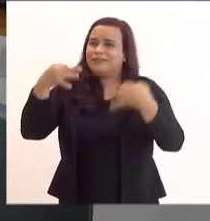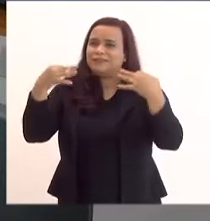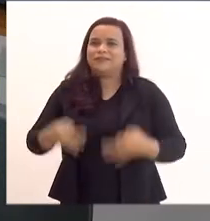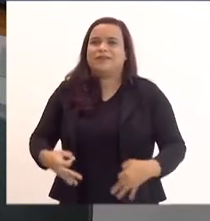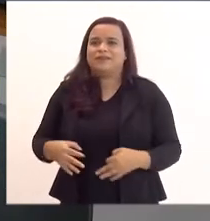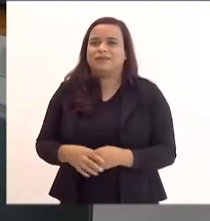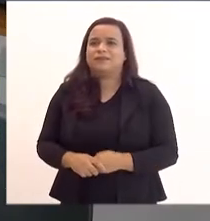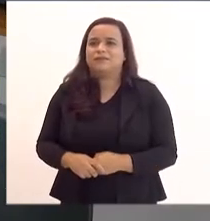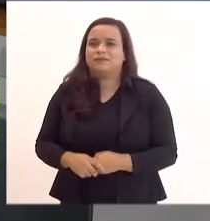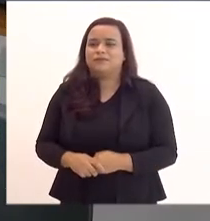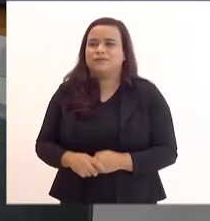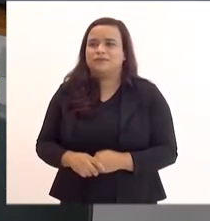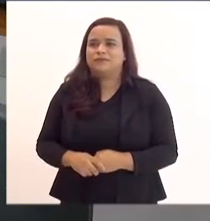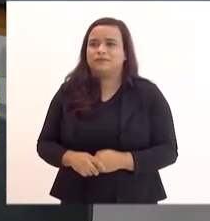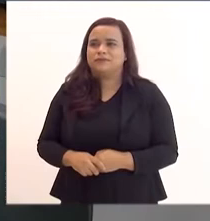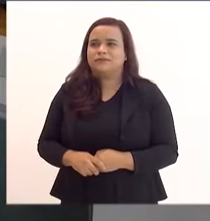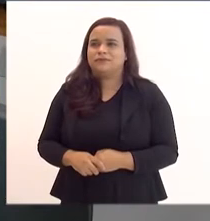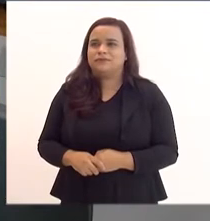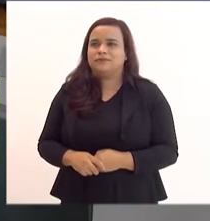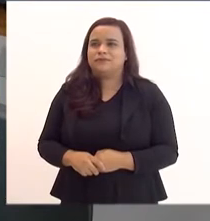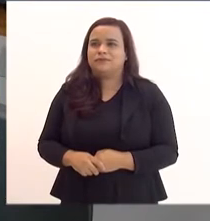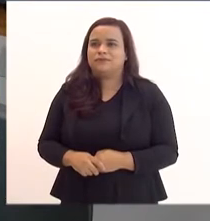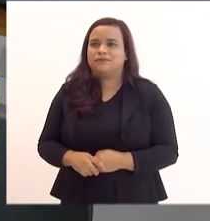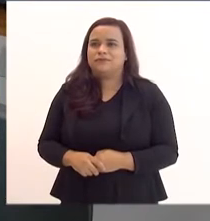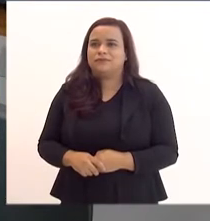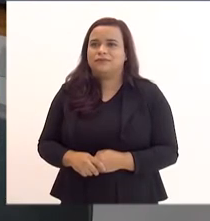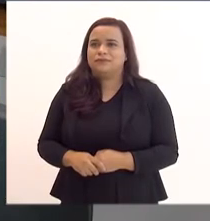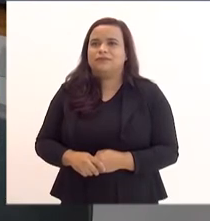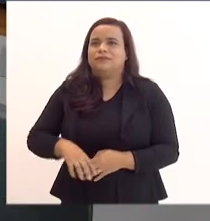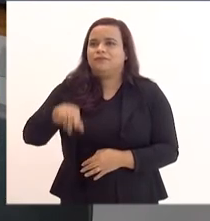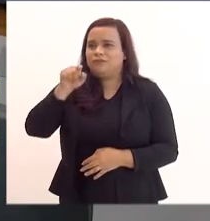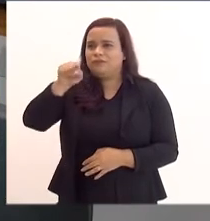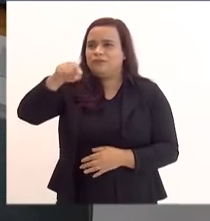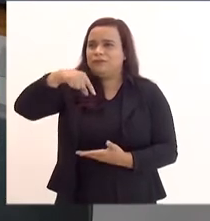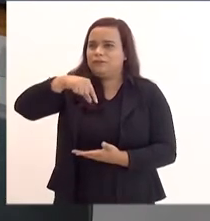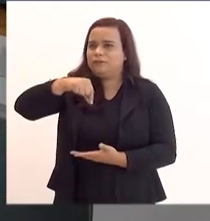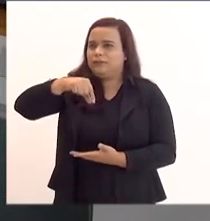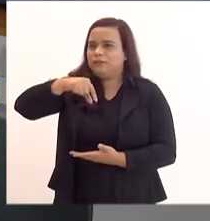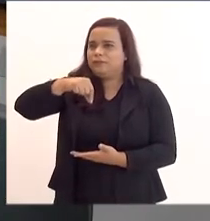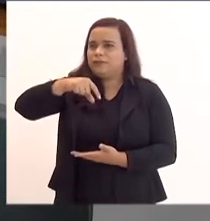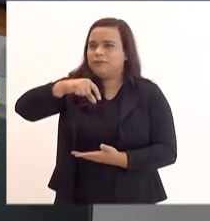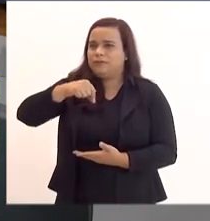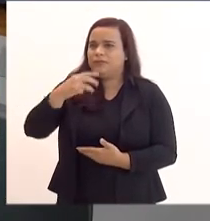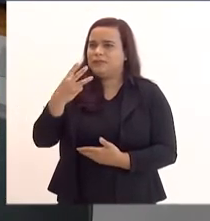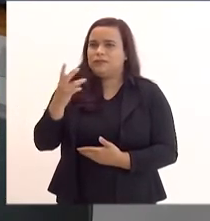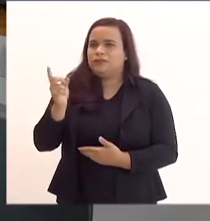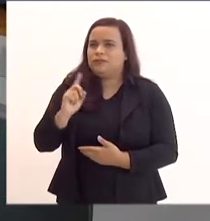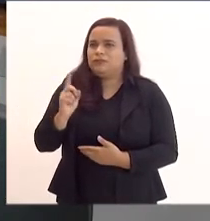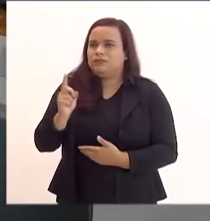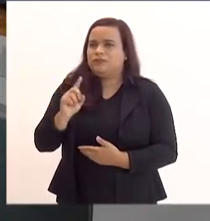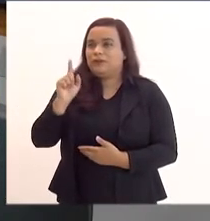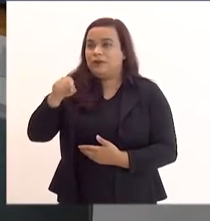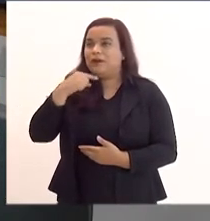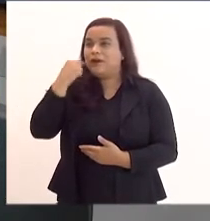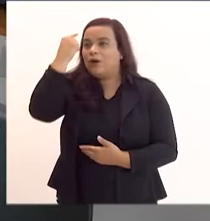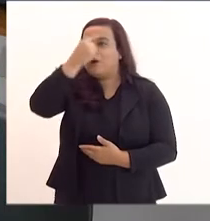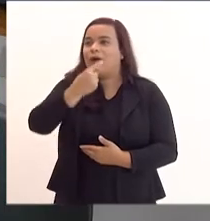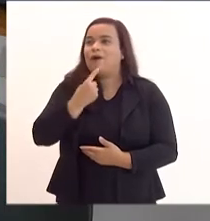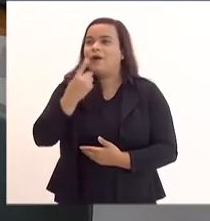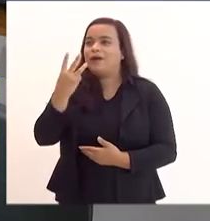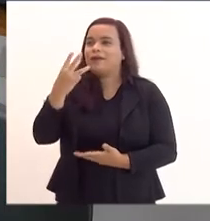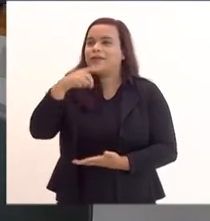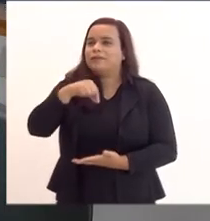está faltando com a verdade. Você não toma 3 gotas. Você toma 3 gotas por hora.